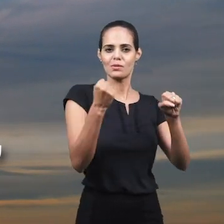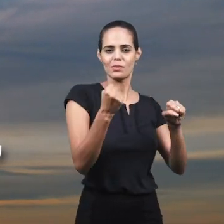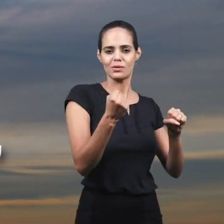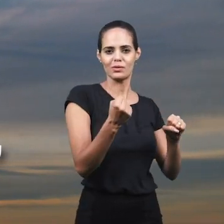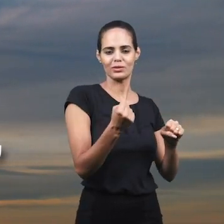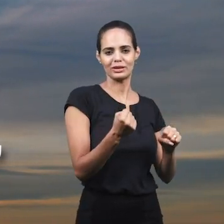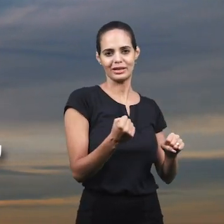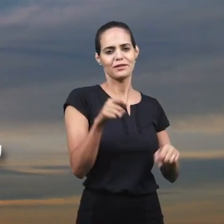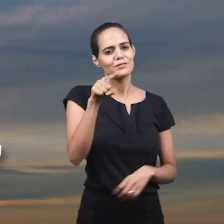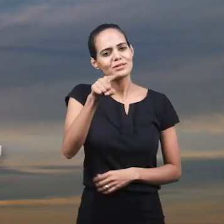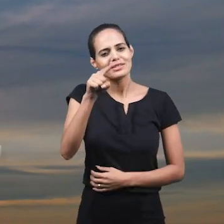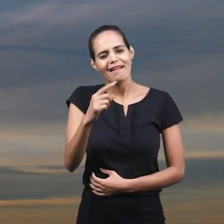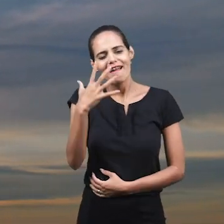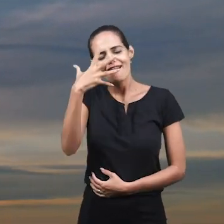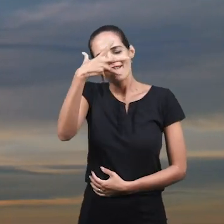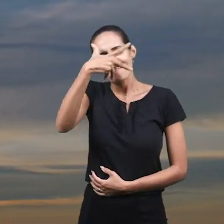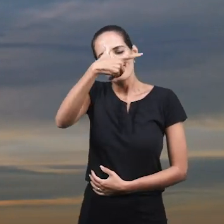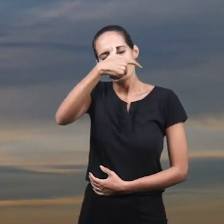darei,